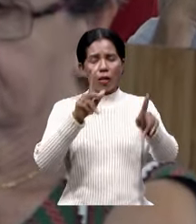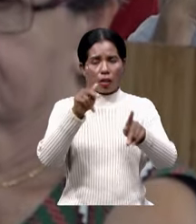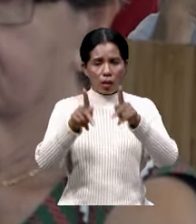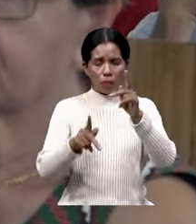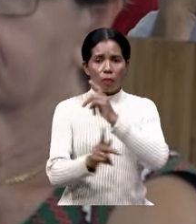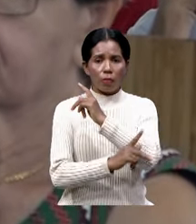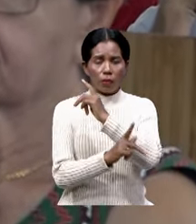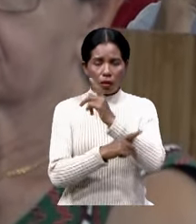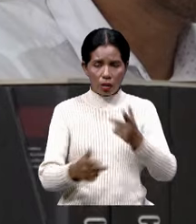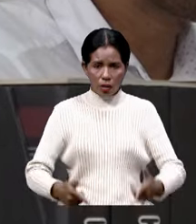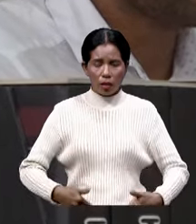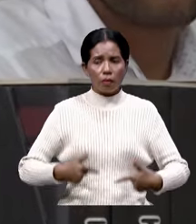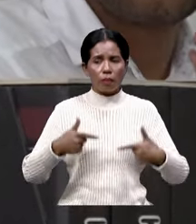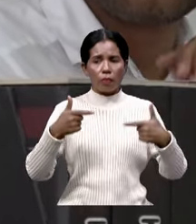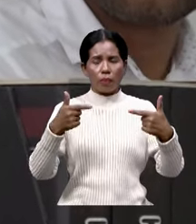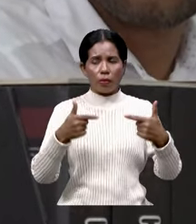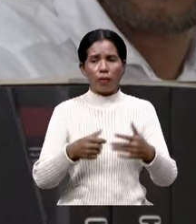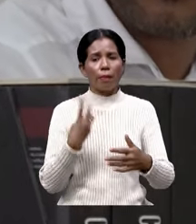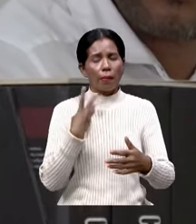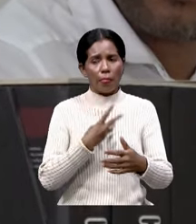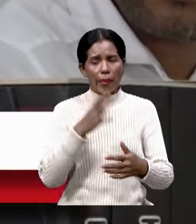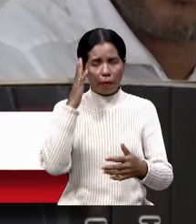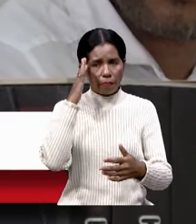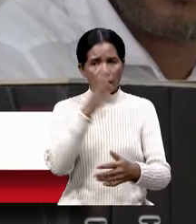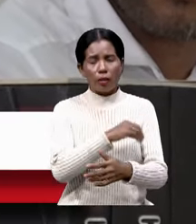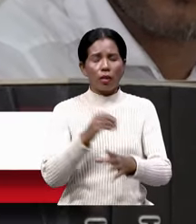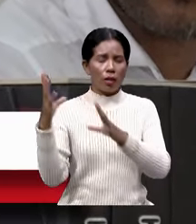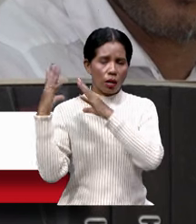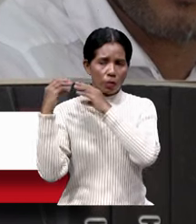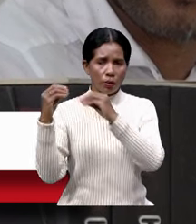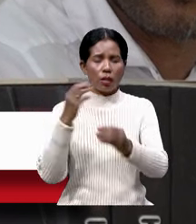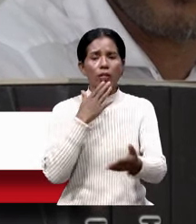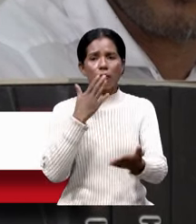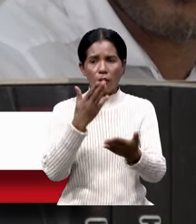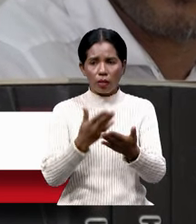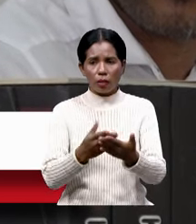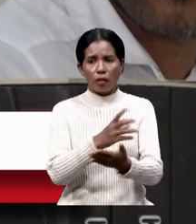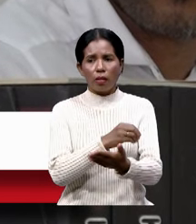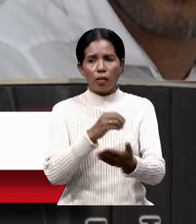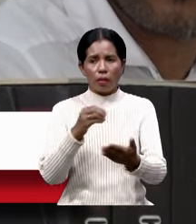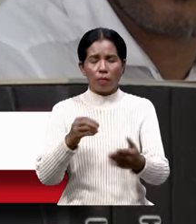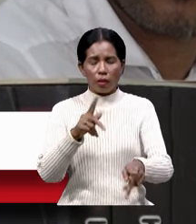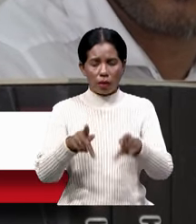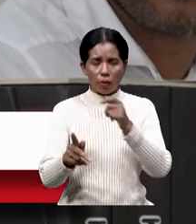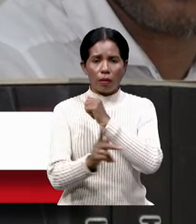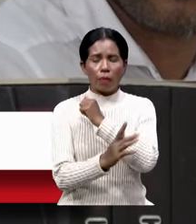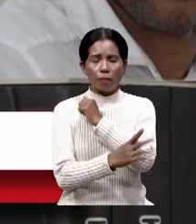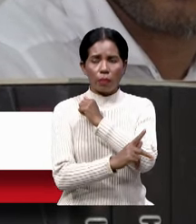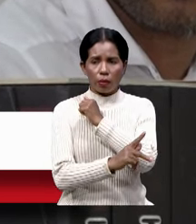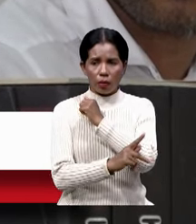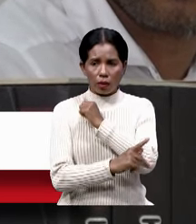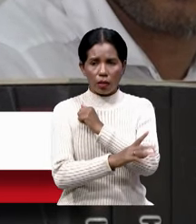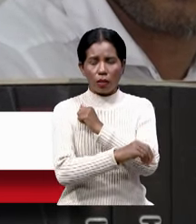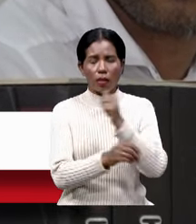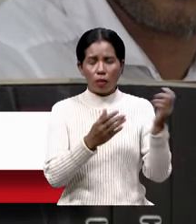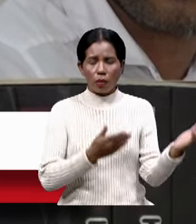pug ve trazer também para Portugal foi essa esperança de finalmente as pessoas podiam estudar podiam ter um